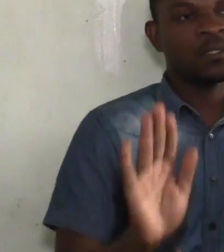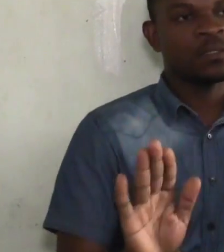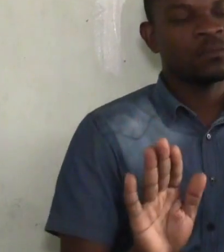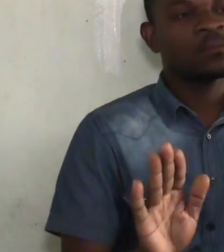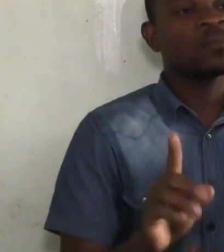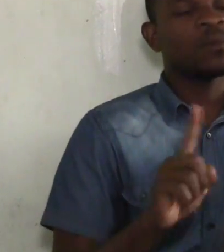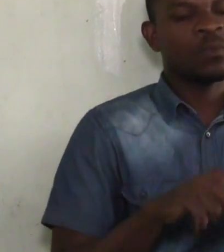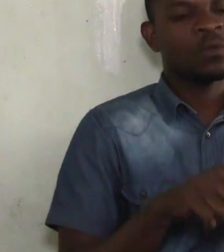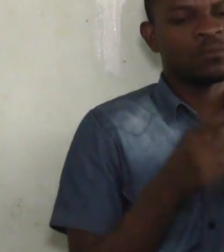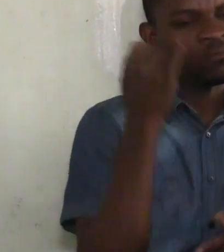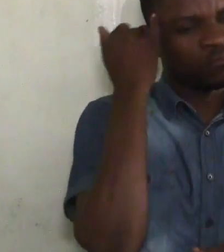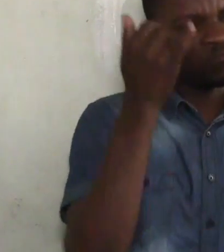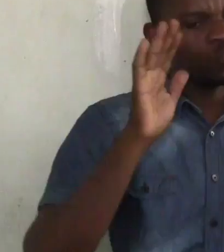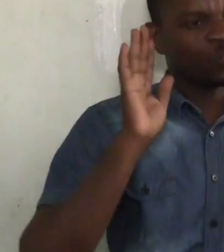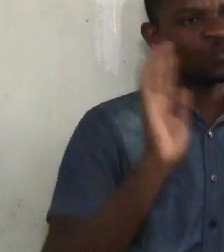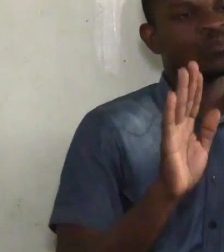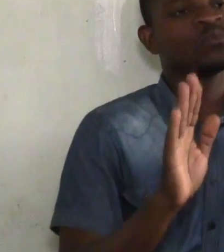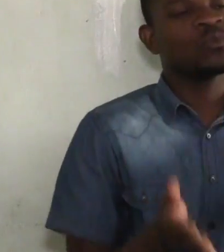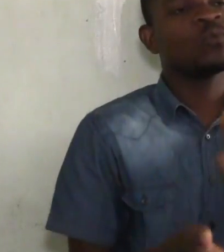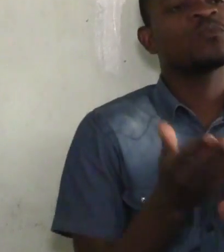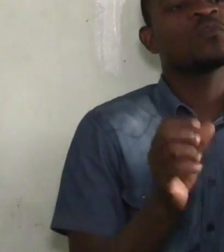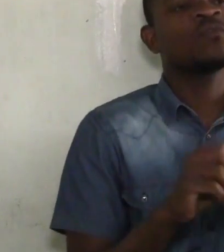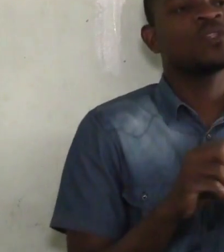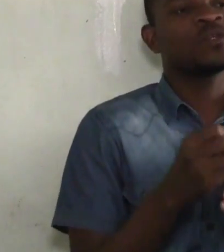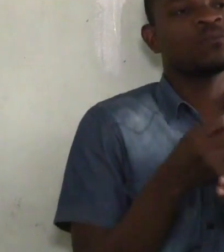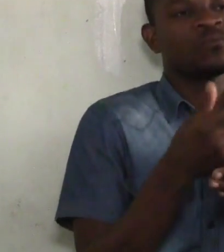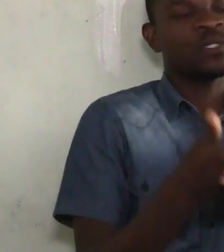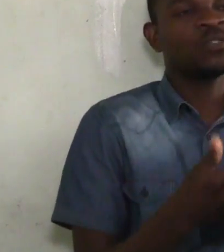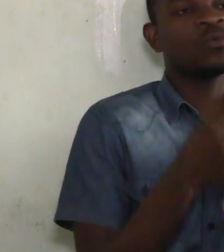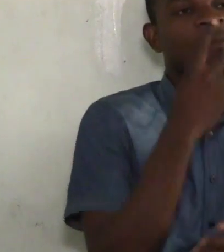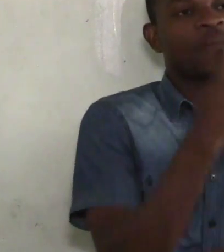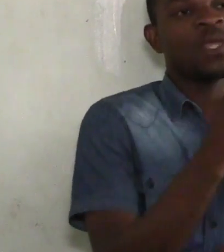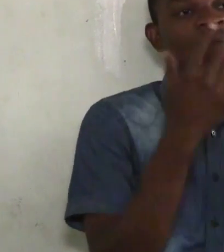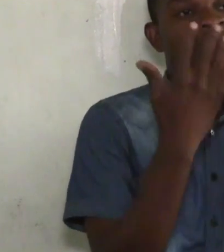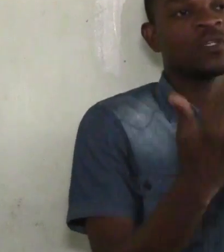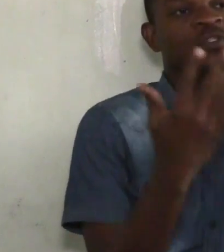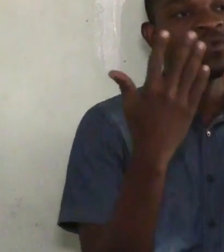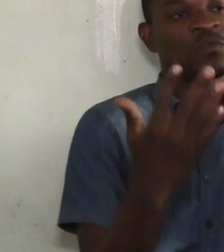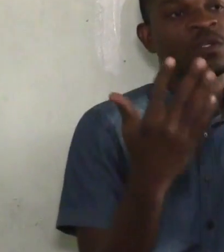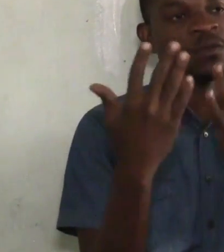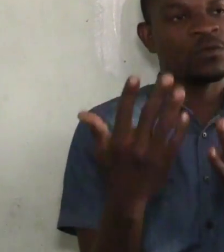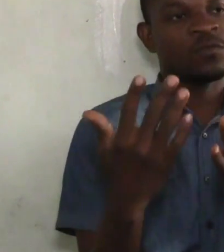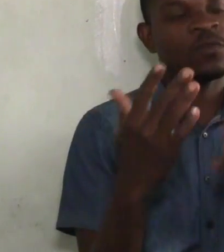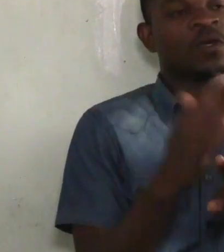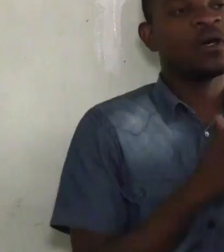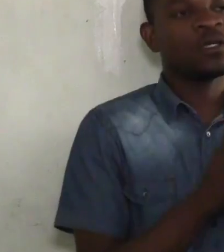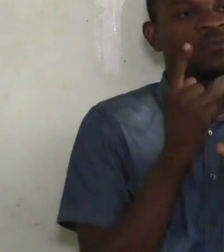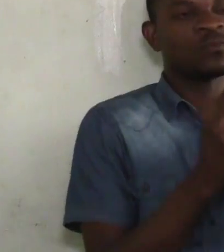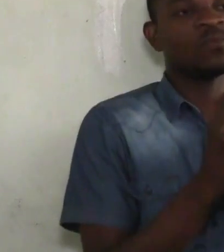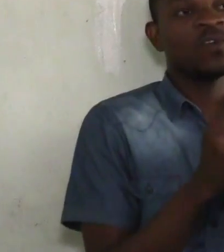Ele que começou a escrever desde 1999, enquanto ainda estávamos na escola secundária do Lhangen,